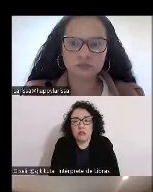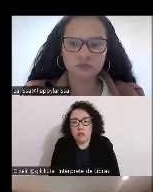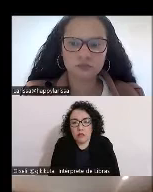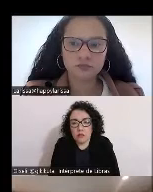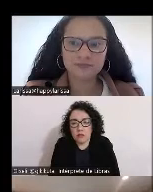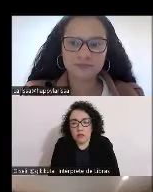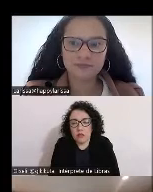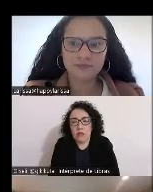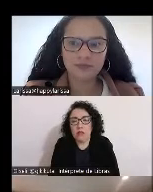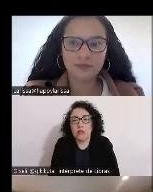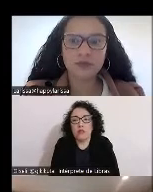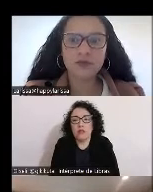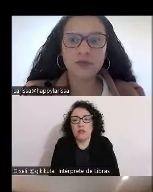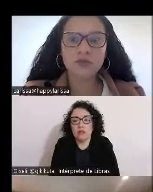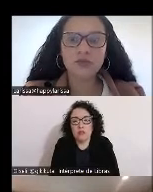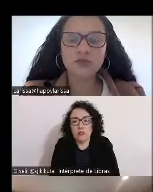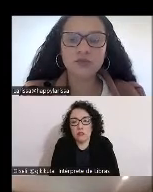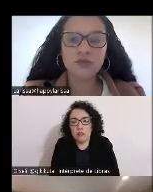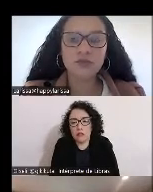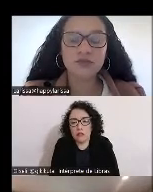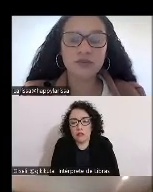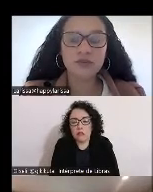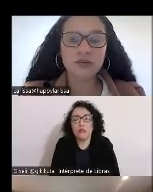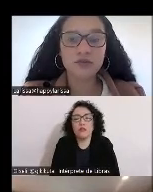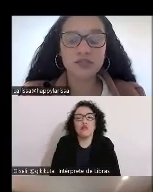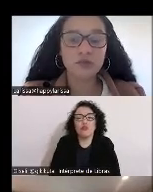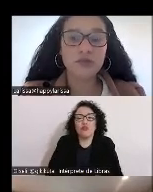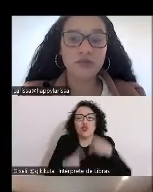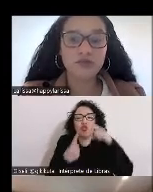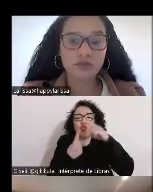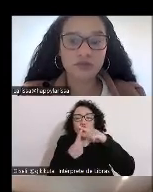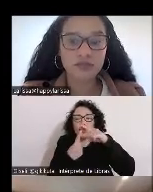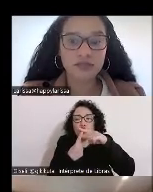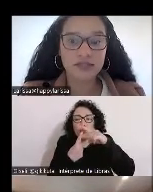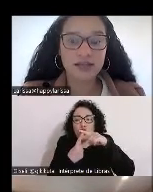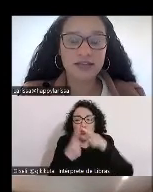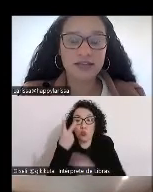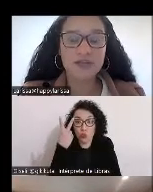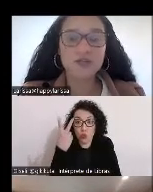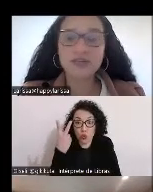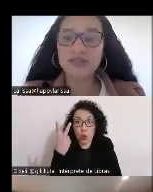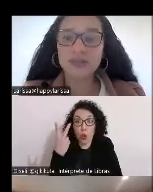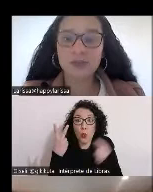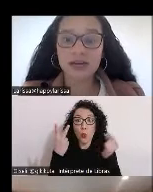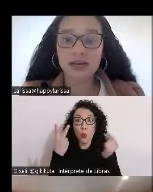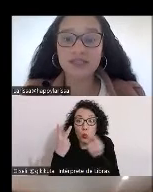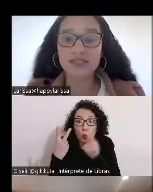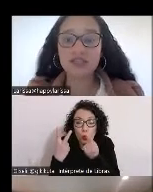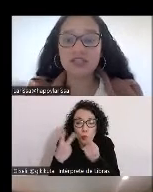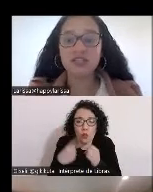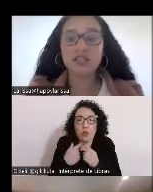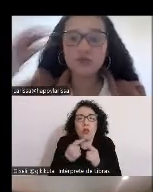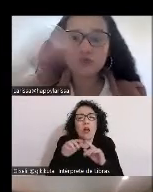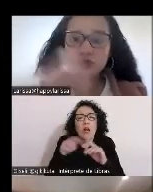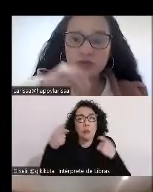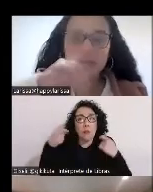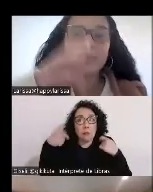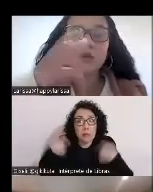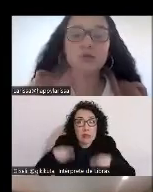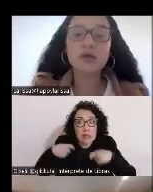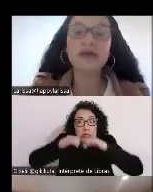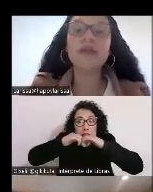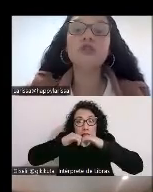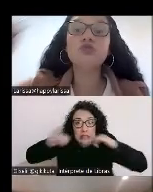curricular coverage. Então, o tipo 2, o que ele gostaria muito de enfatizar é que a gente não tem que separar, mas a gente tem que